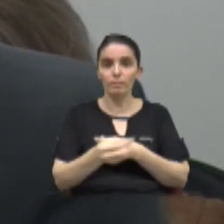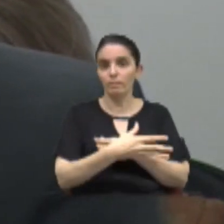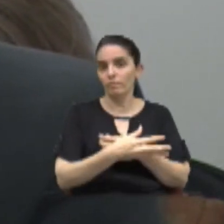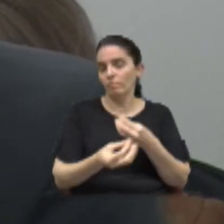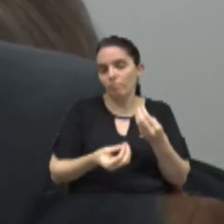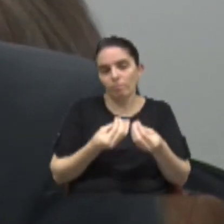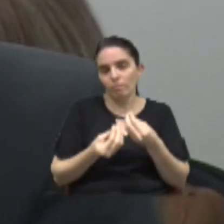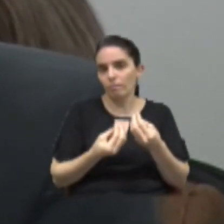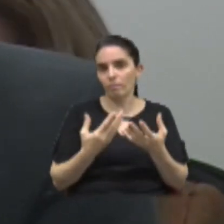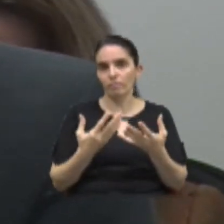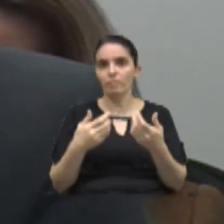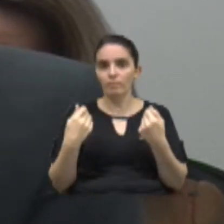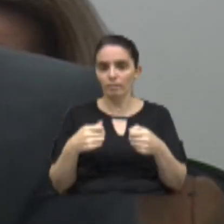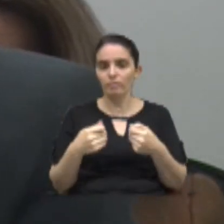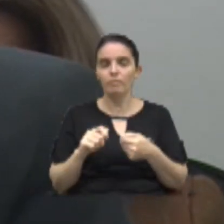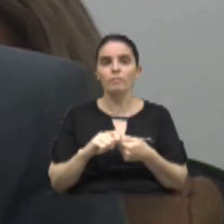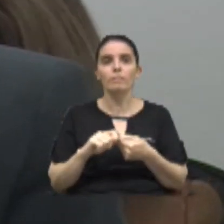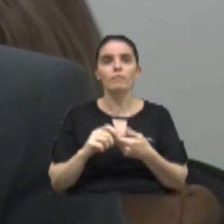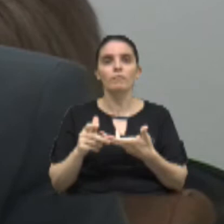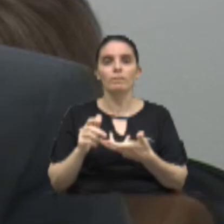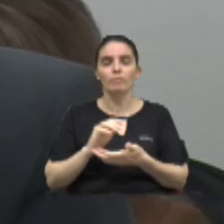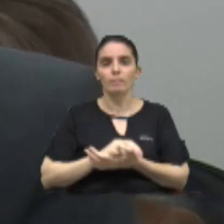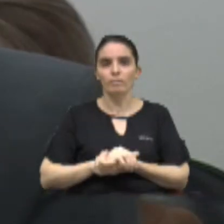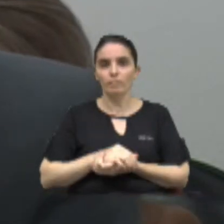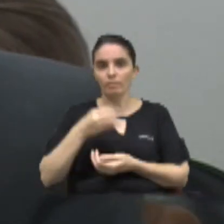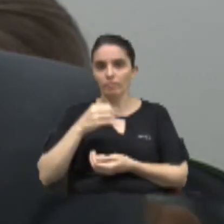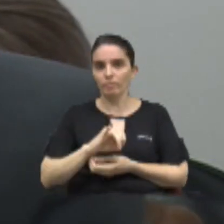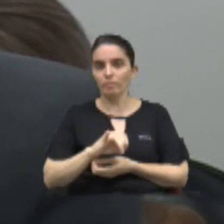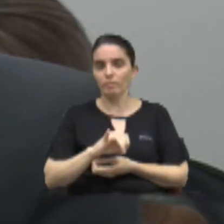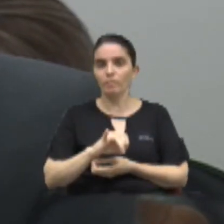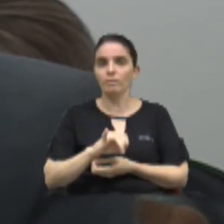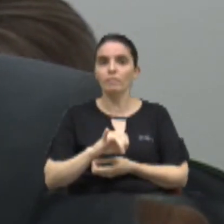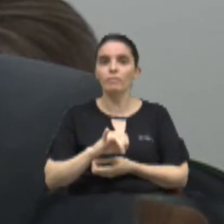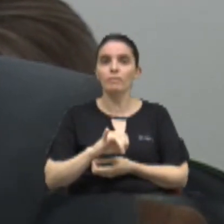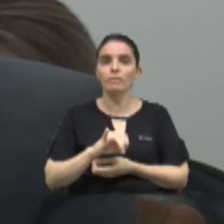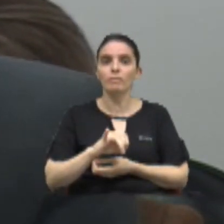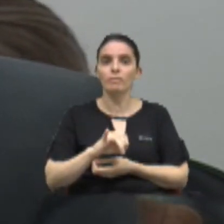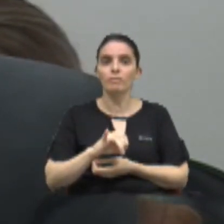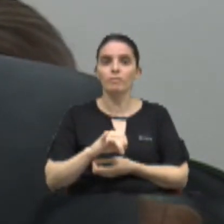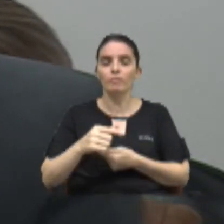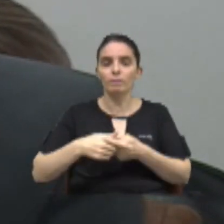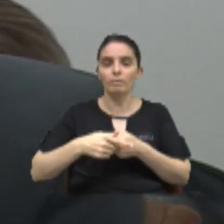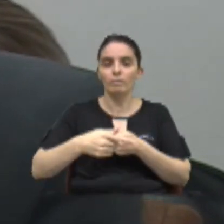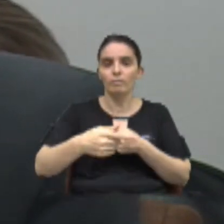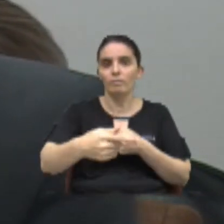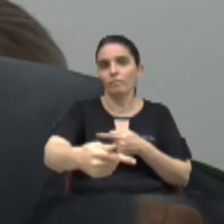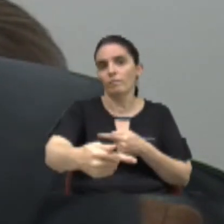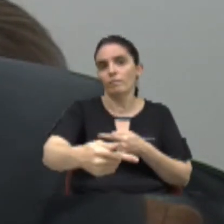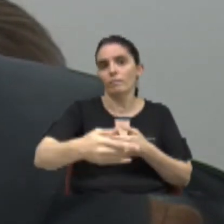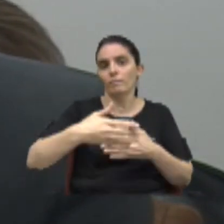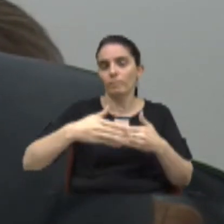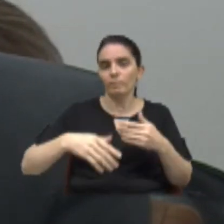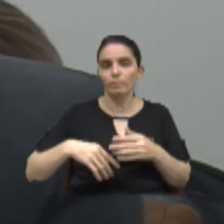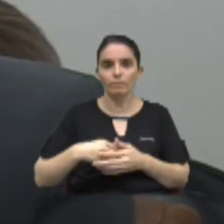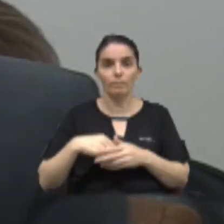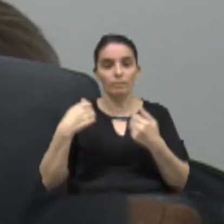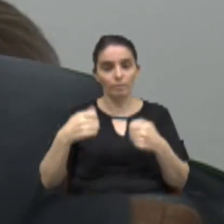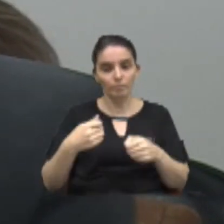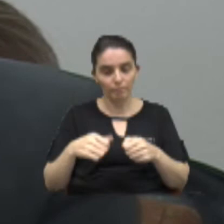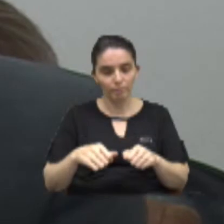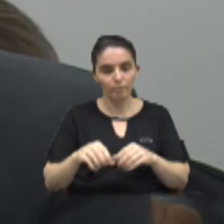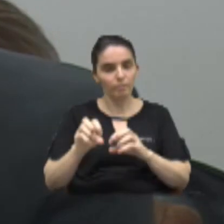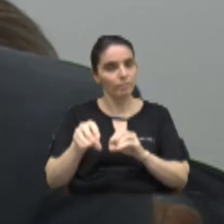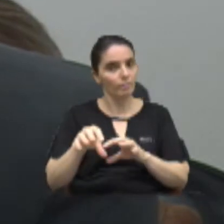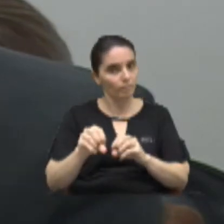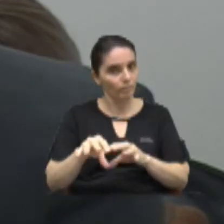correr. Enquanto nós não tivermos essa prorrogação de prazo, tem que instruir, tem que